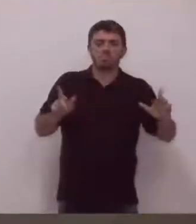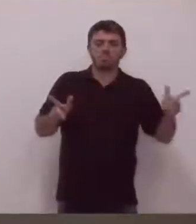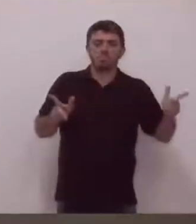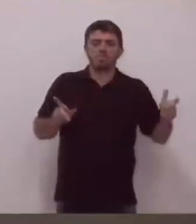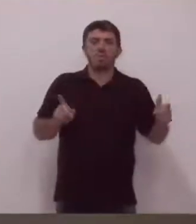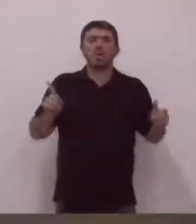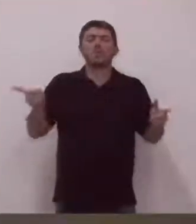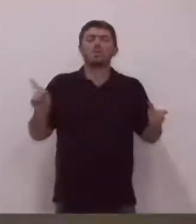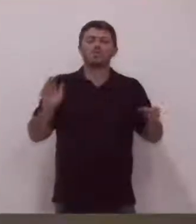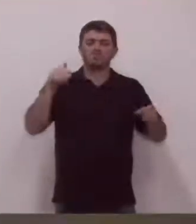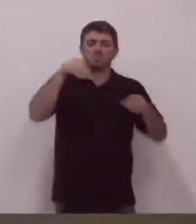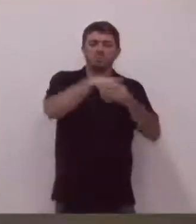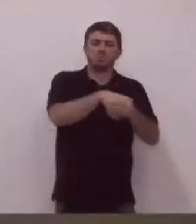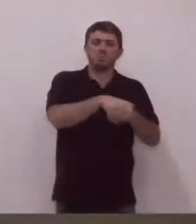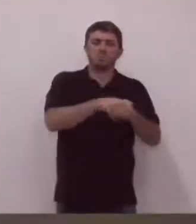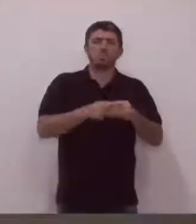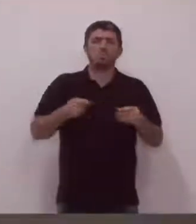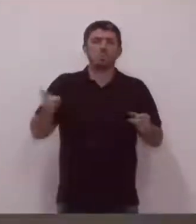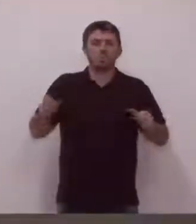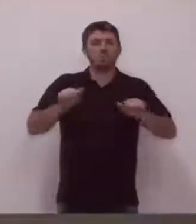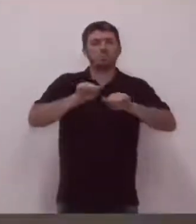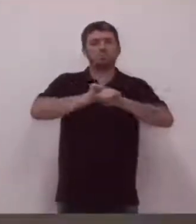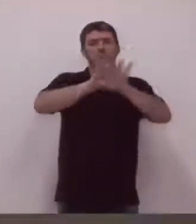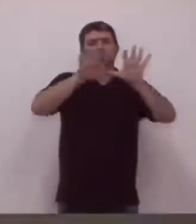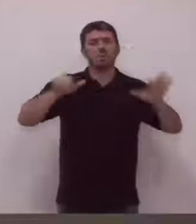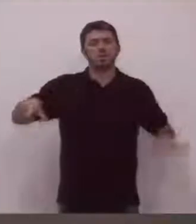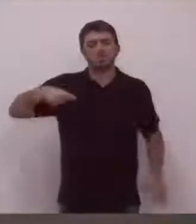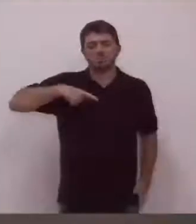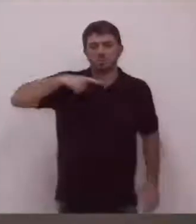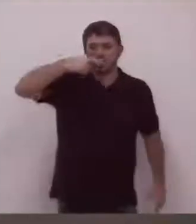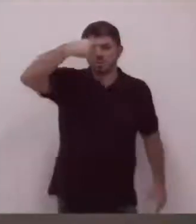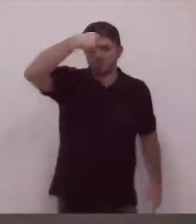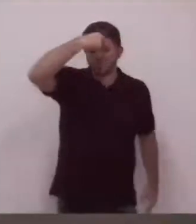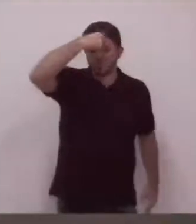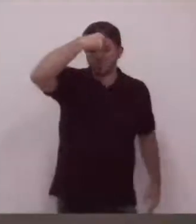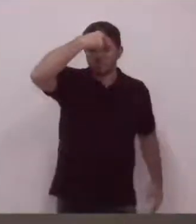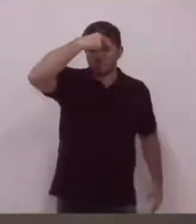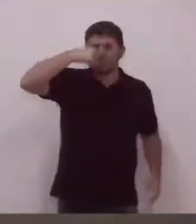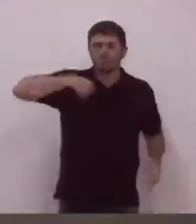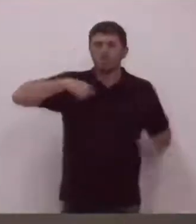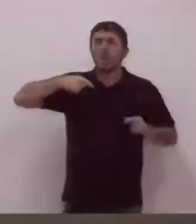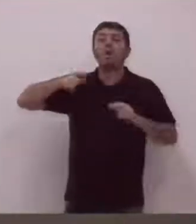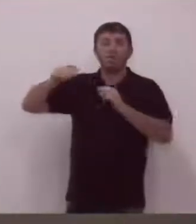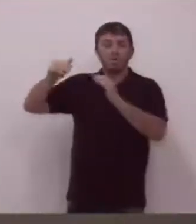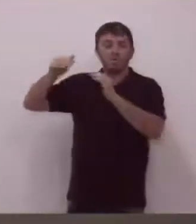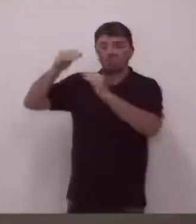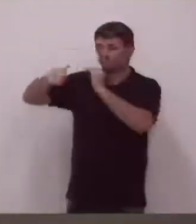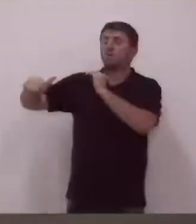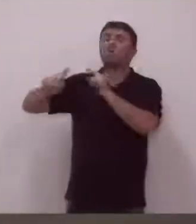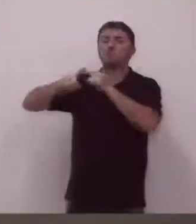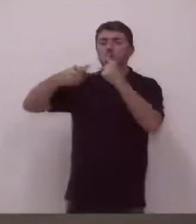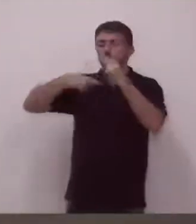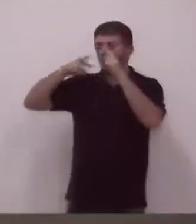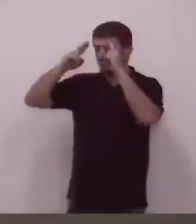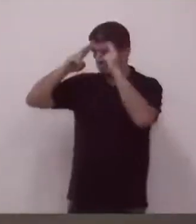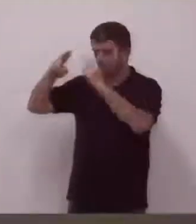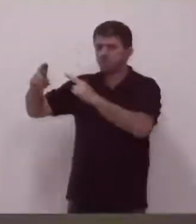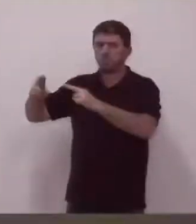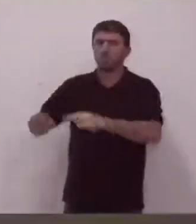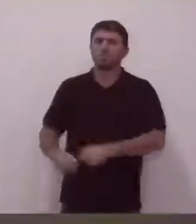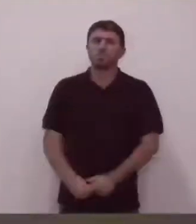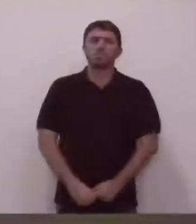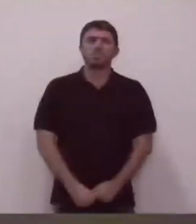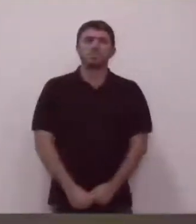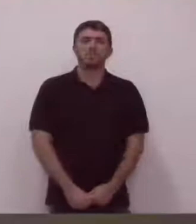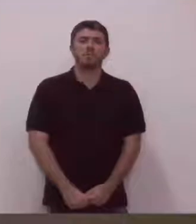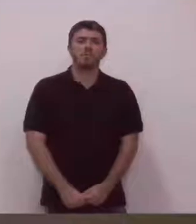seu voto de forma bastante clara e consciente. Né? Respeito, discordo, mas respeito. Agora, a